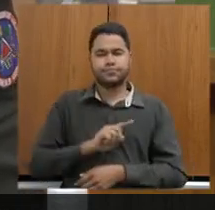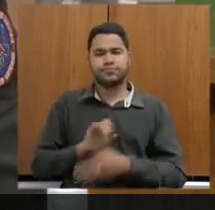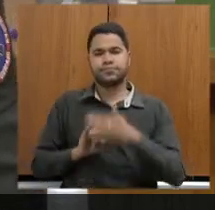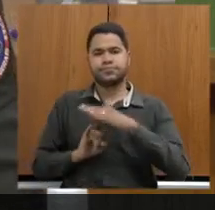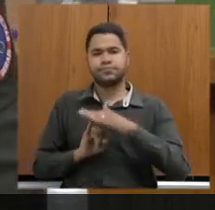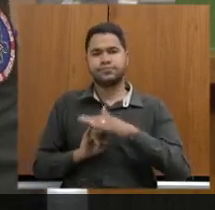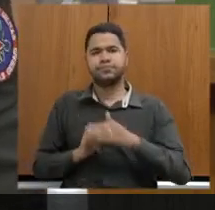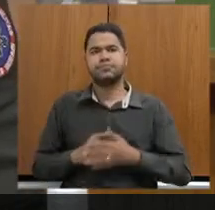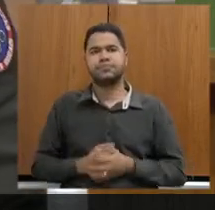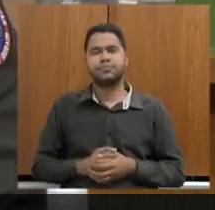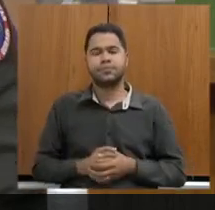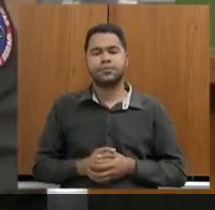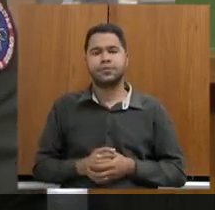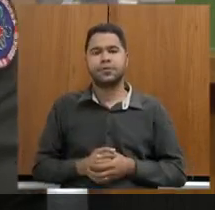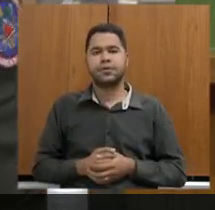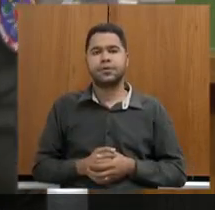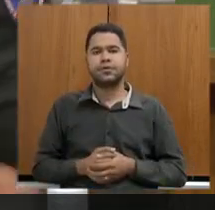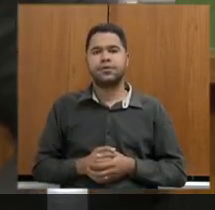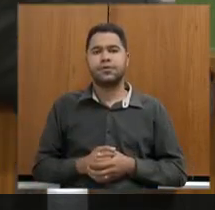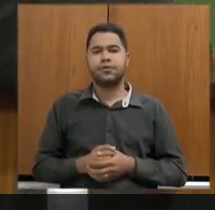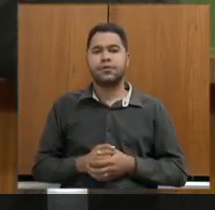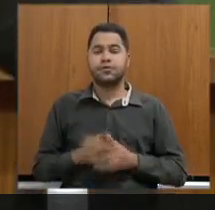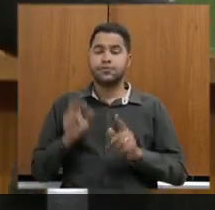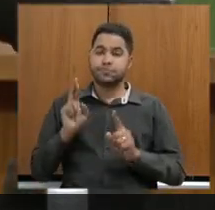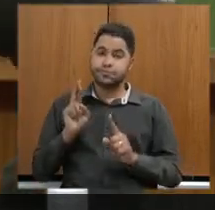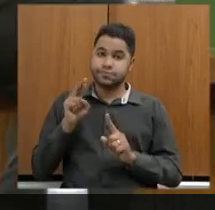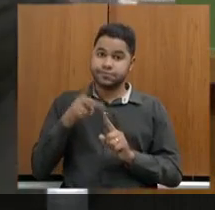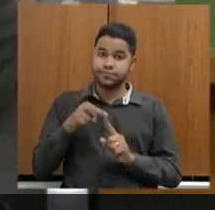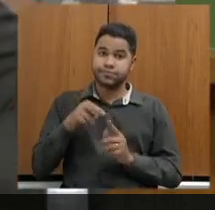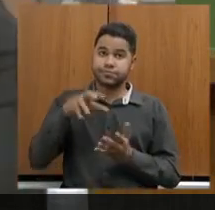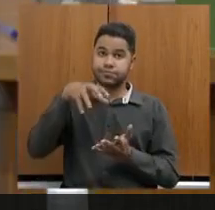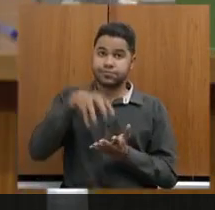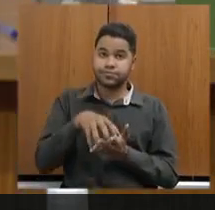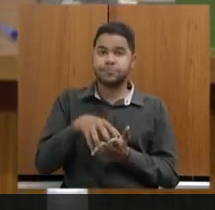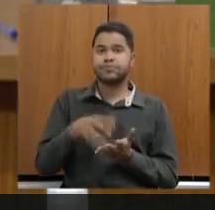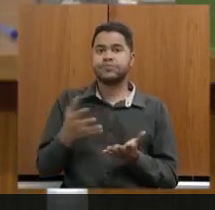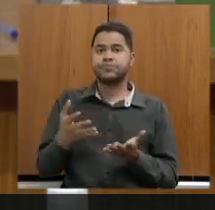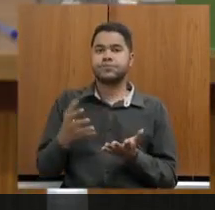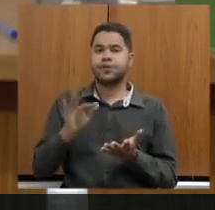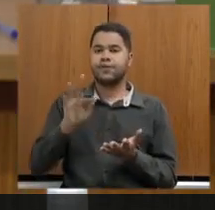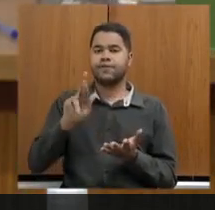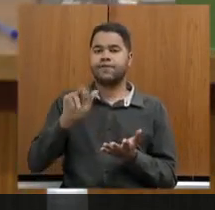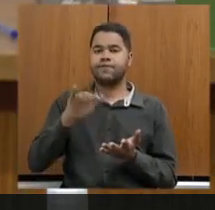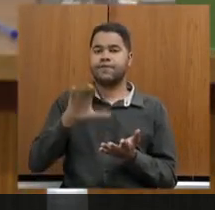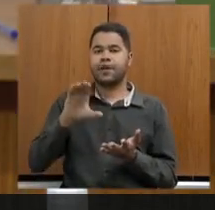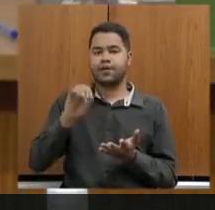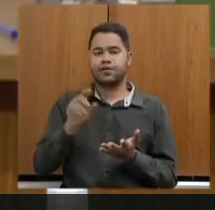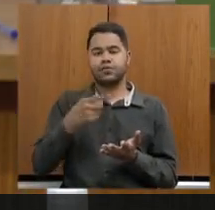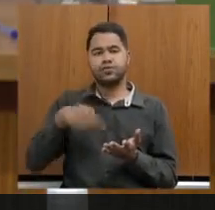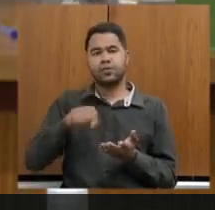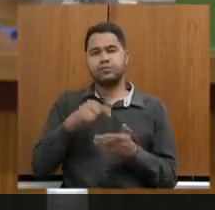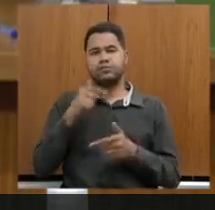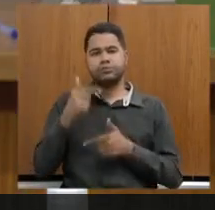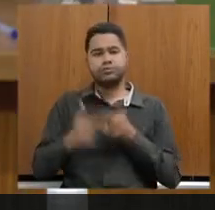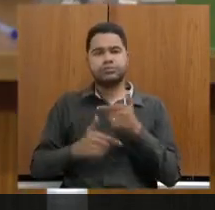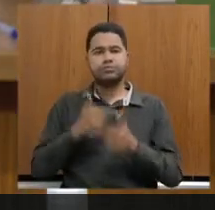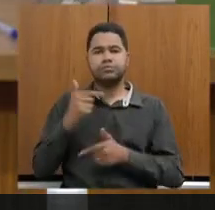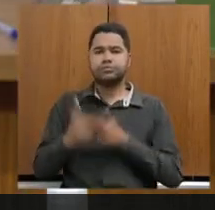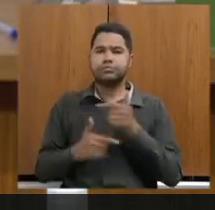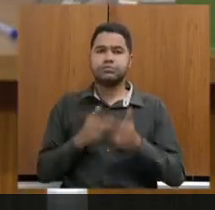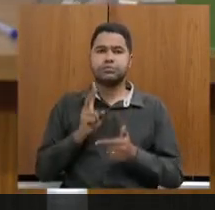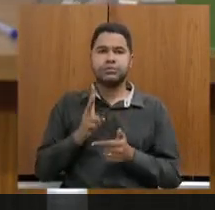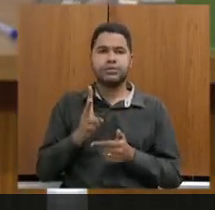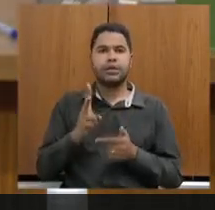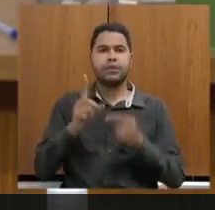instituição no que se refere à a instalação de fração nós trabalhamos isso sempre de